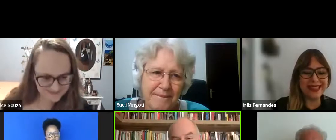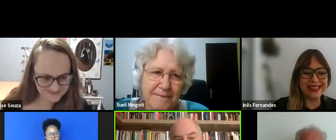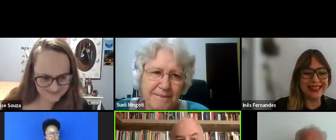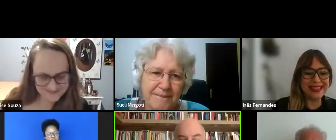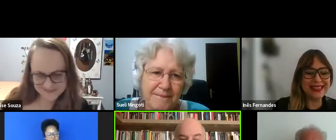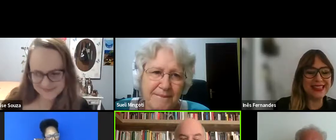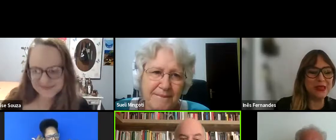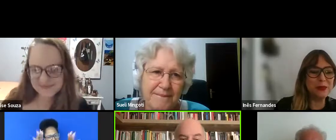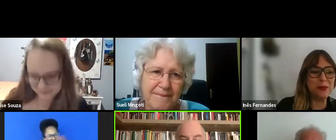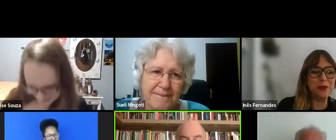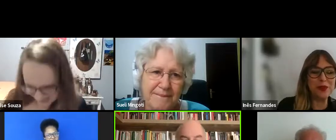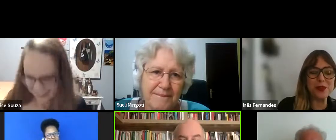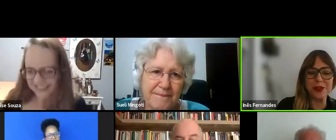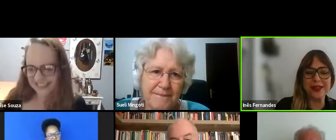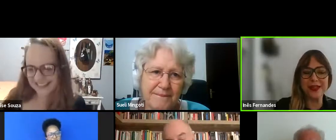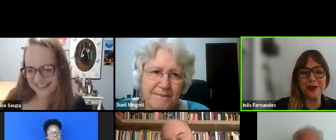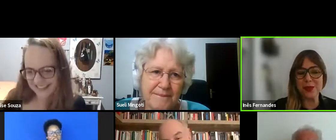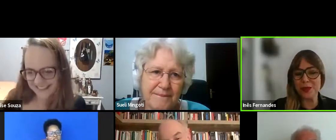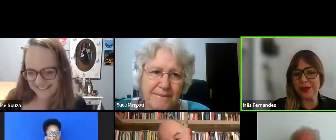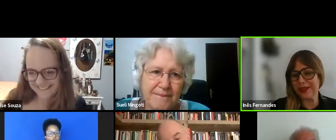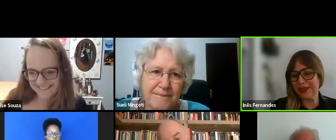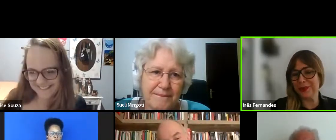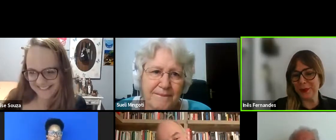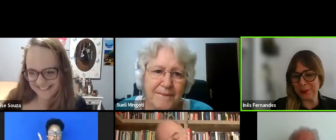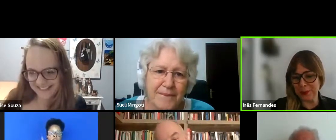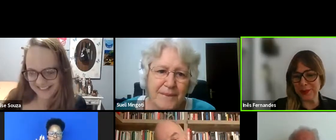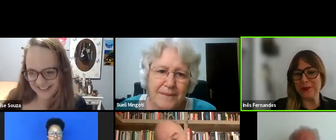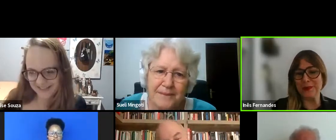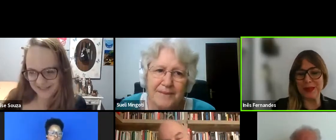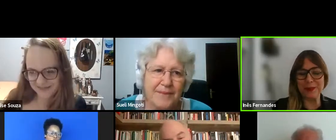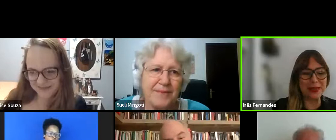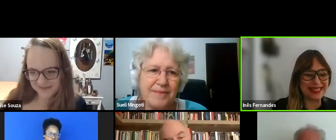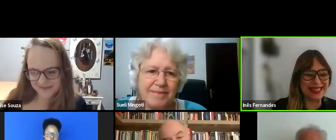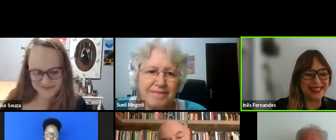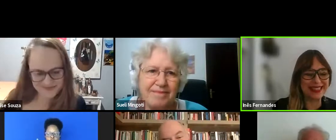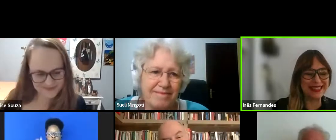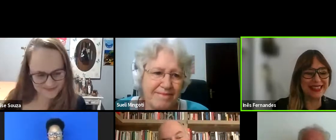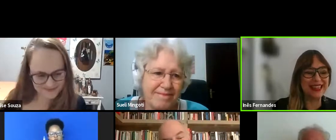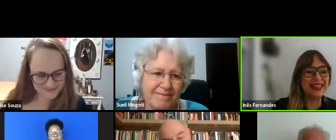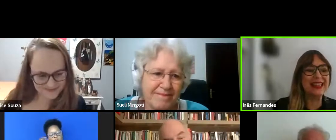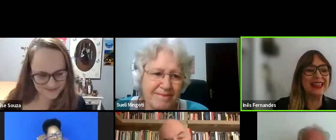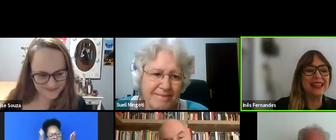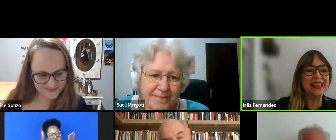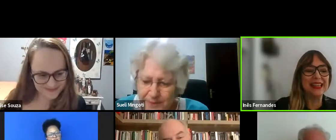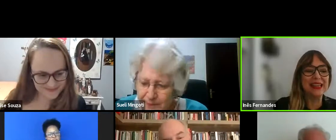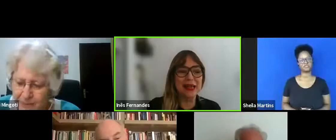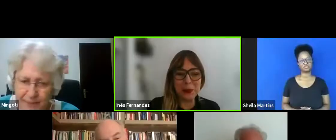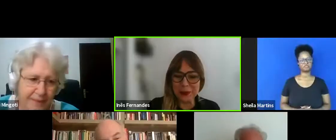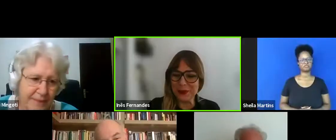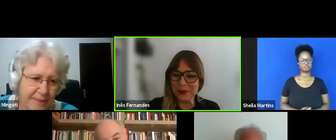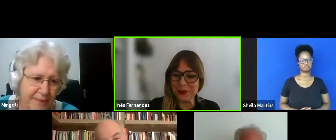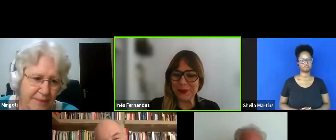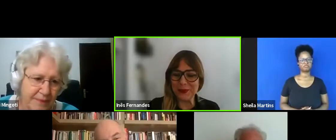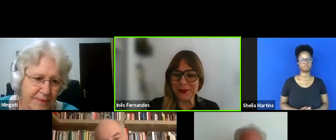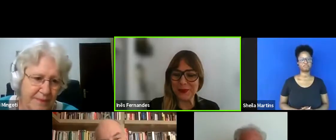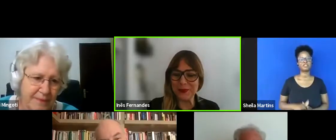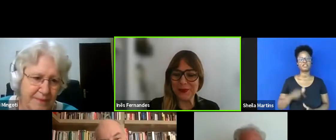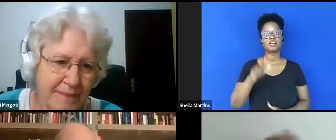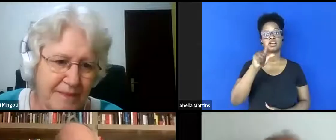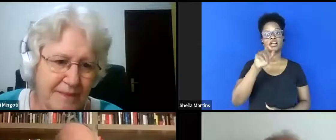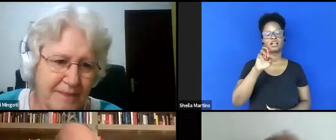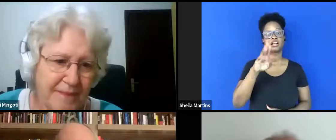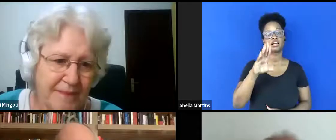Parabéns, Annelise, professores Léo, Sueli e Rômulo. Parabéns. Léo?